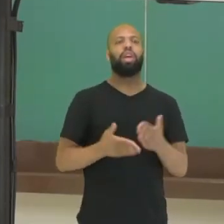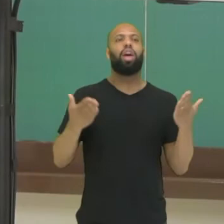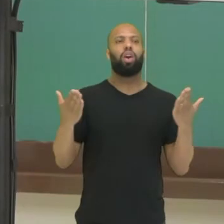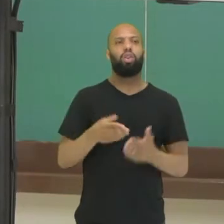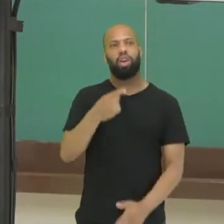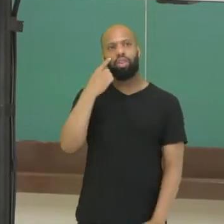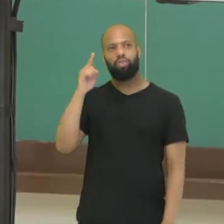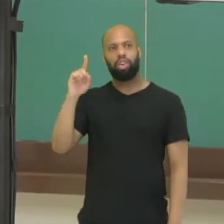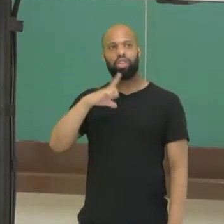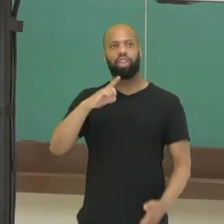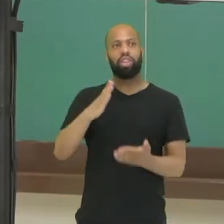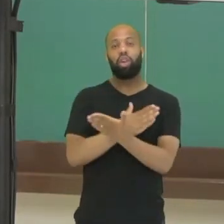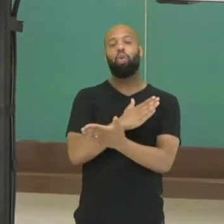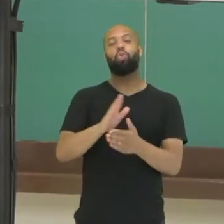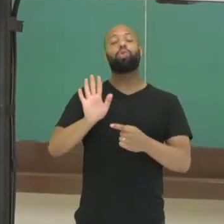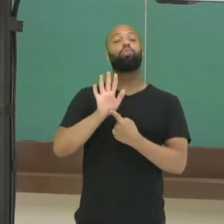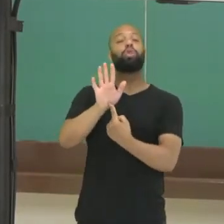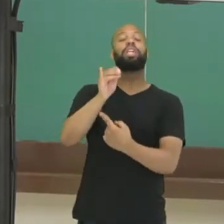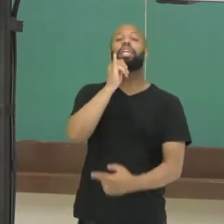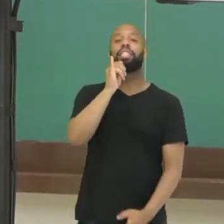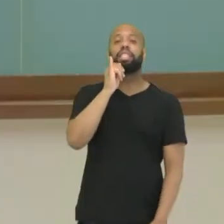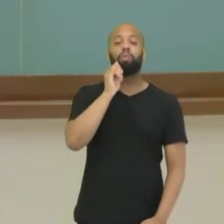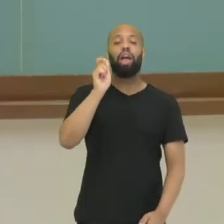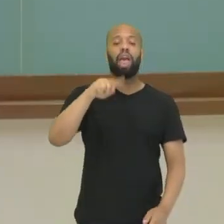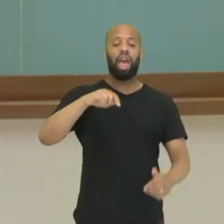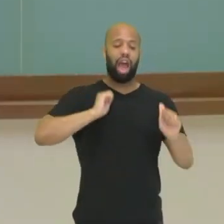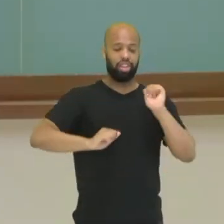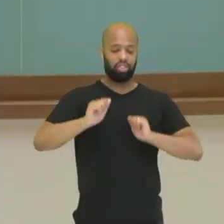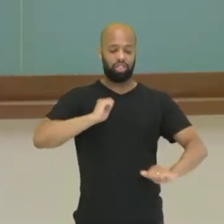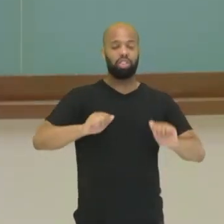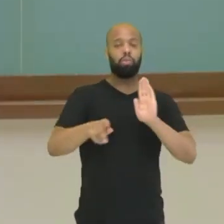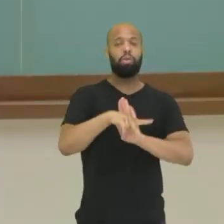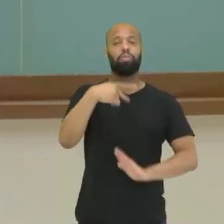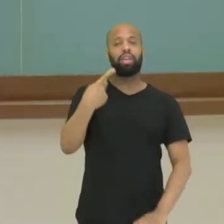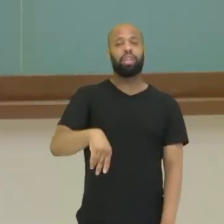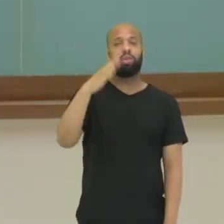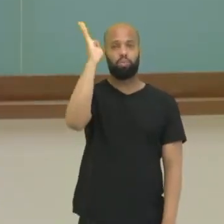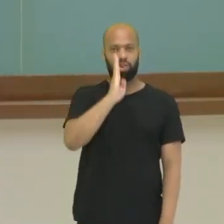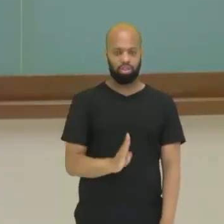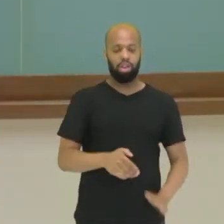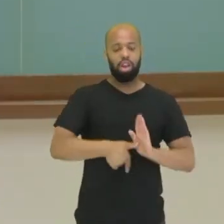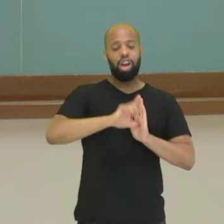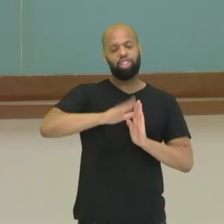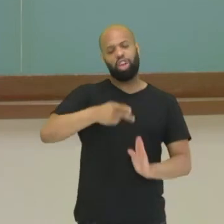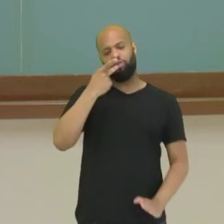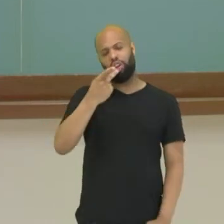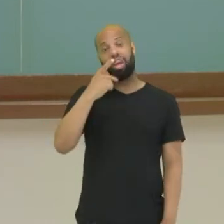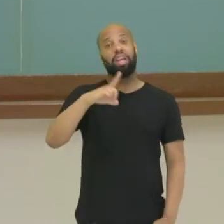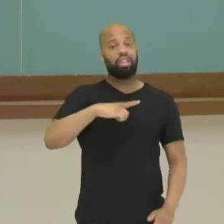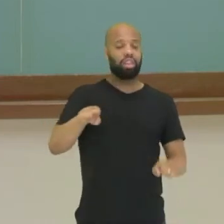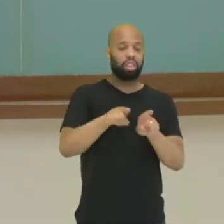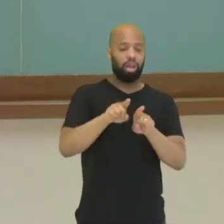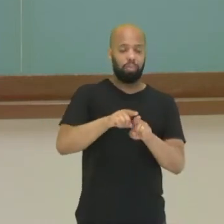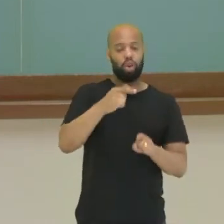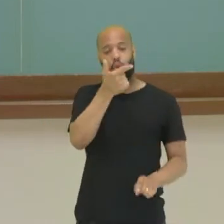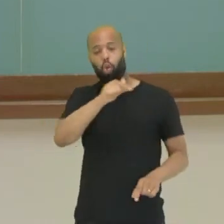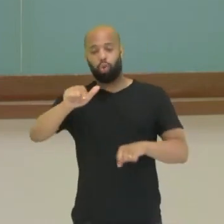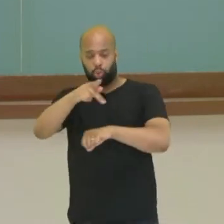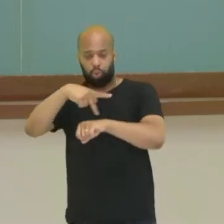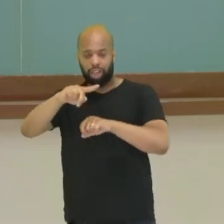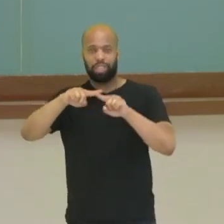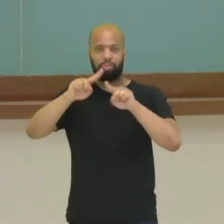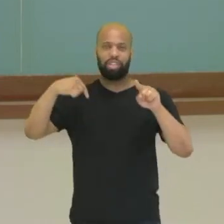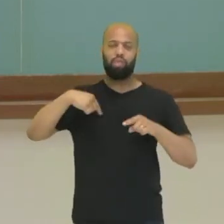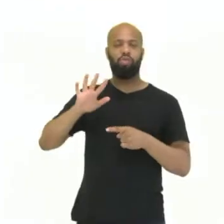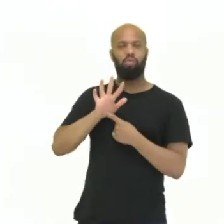né, a professora trouxe exemplos de artistas brasileiros, tá? Como a professora falou, existem artistas internacionais também, né?